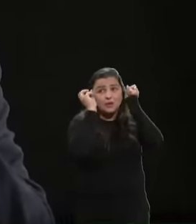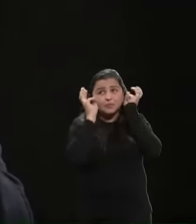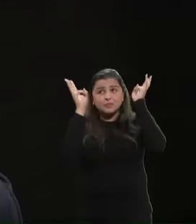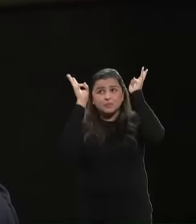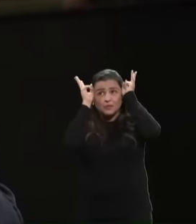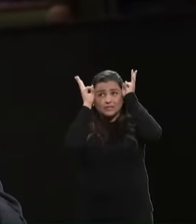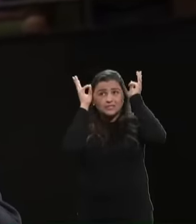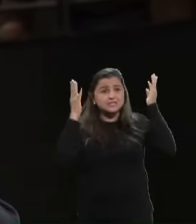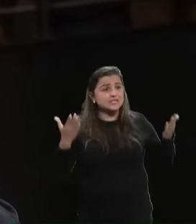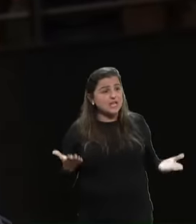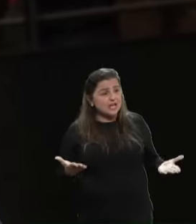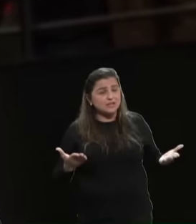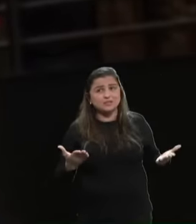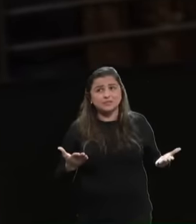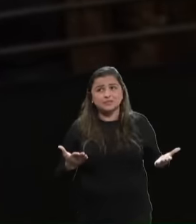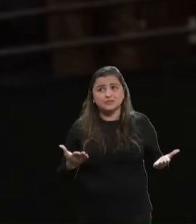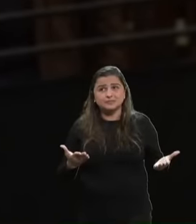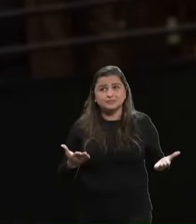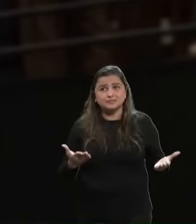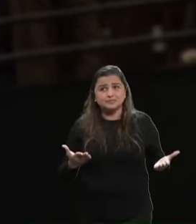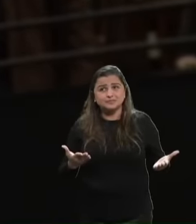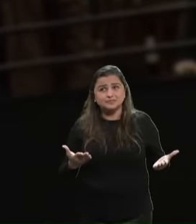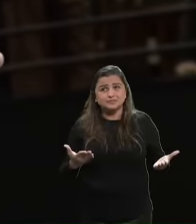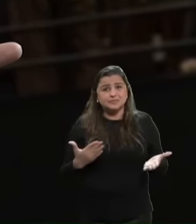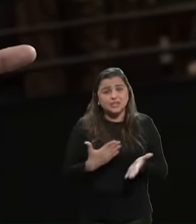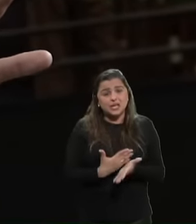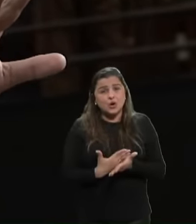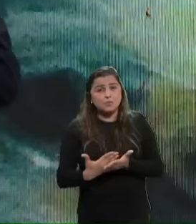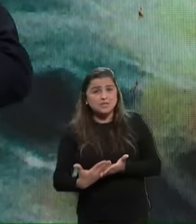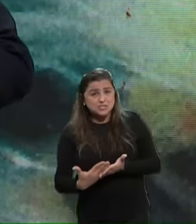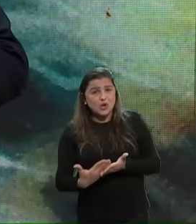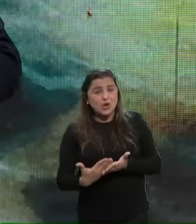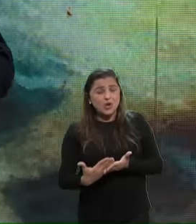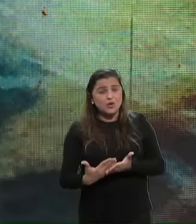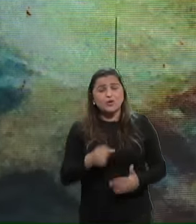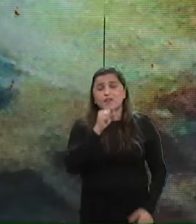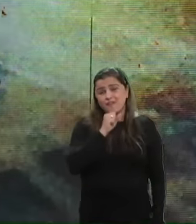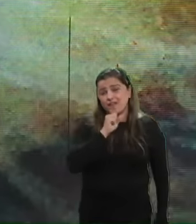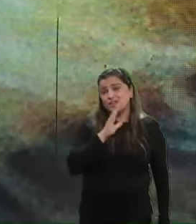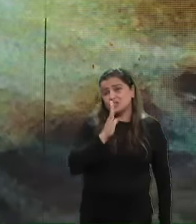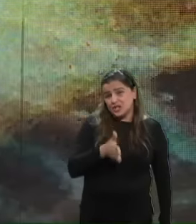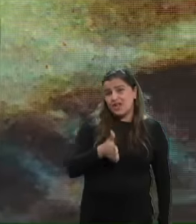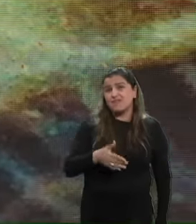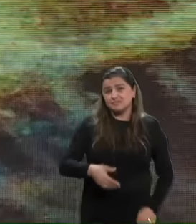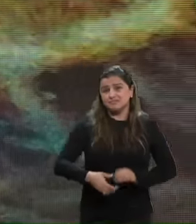com 80 anos de idade, porque nunca é tarde para começar.